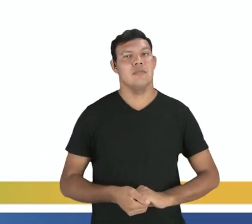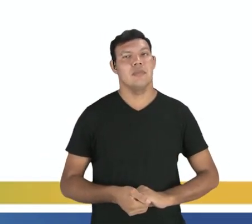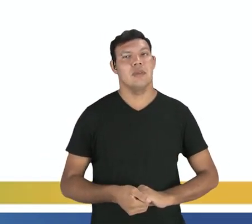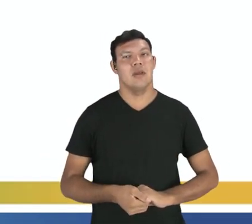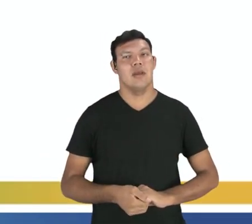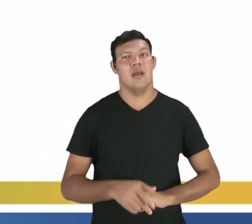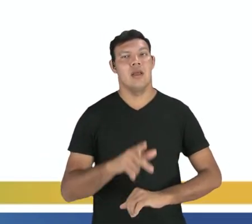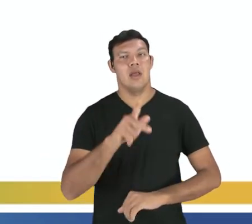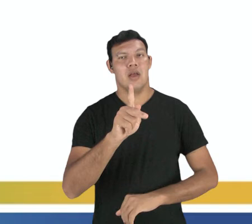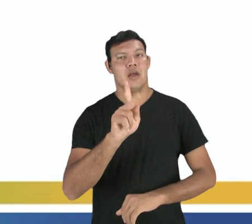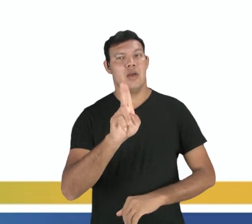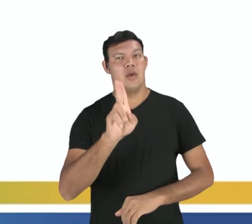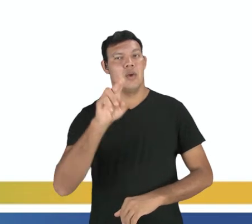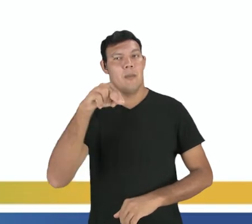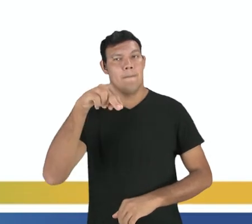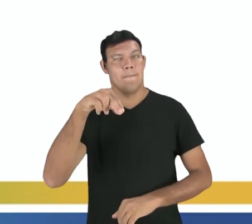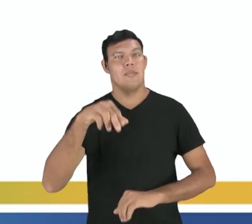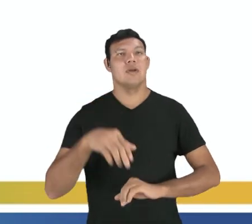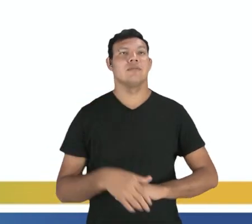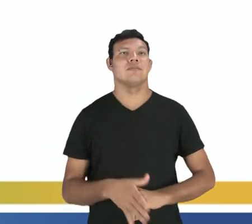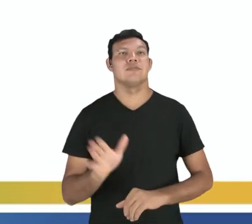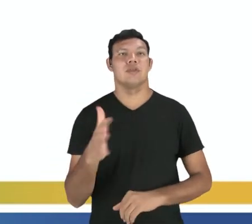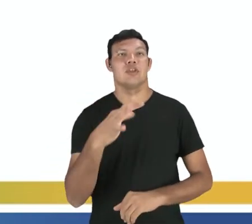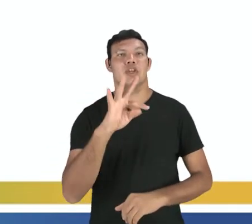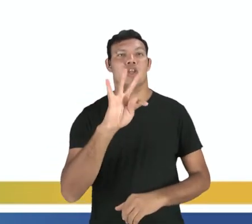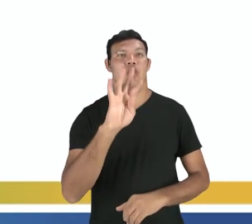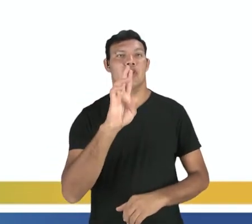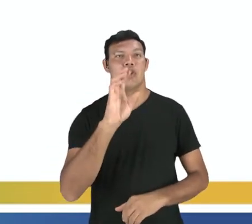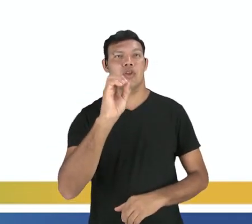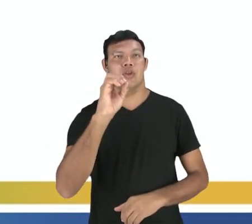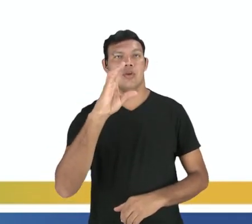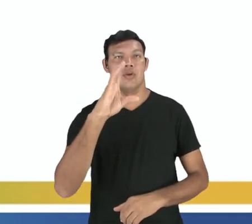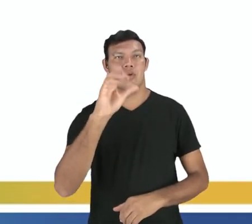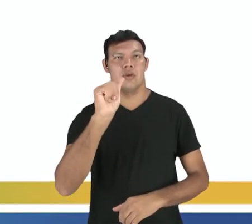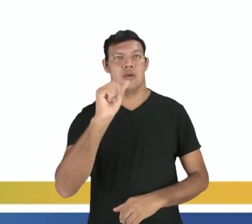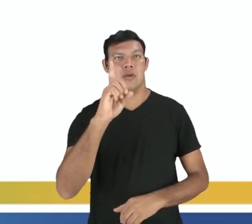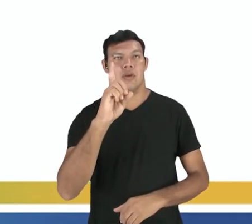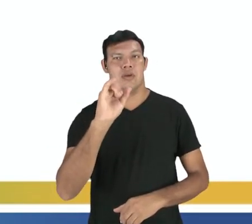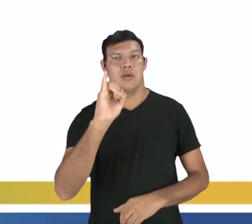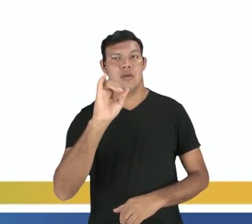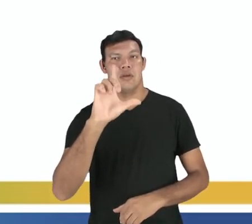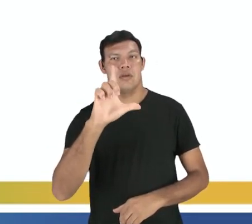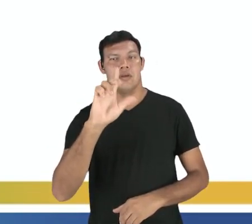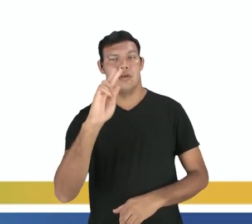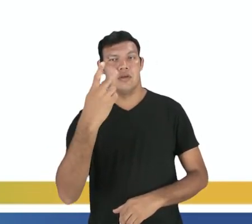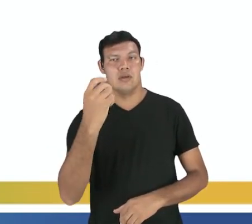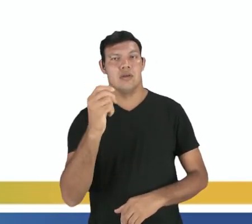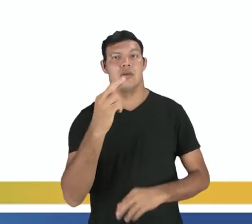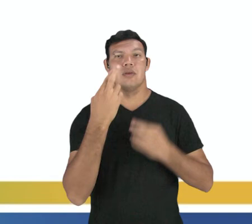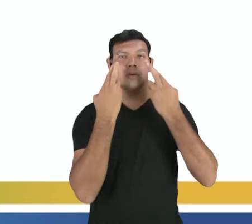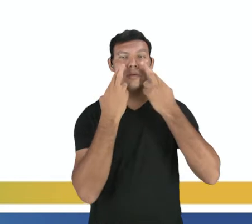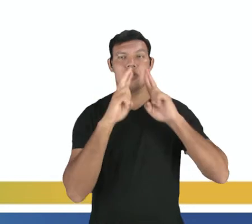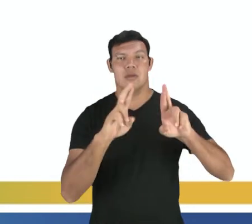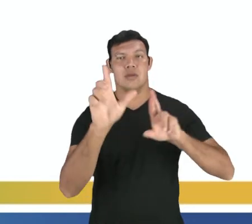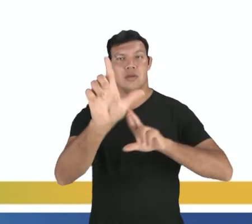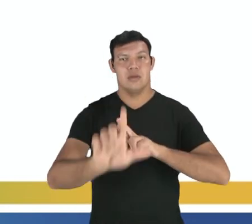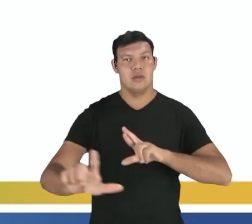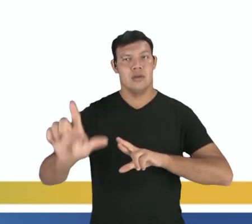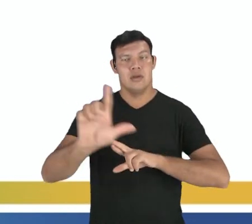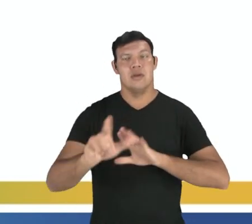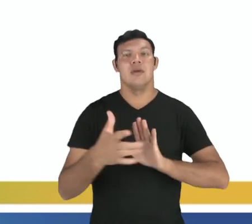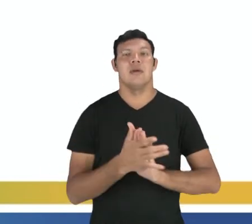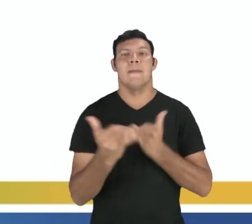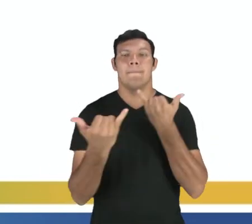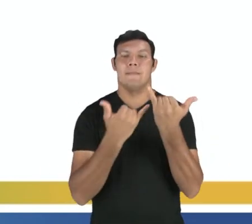Outra figura de linguagem é o trocadilho, pun, que é um artifício literário, tá? Também conhecido como jogo